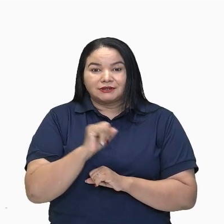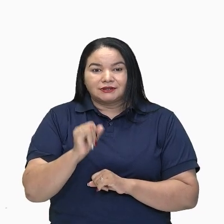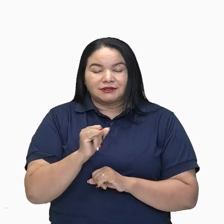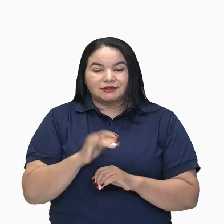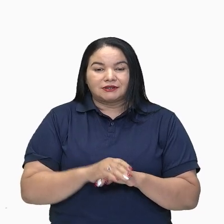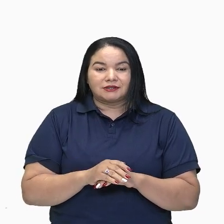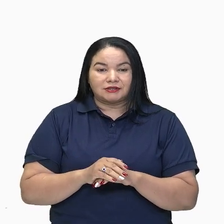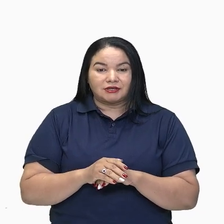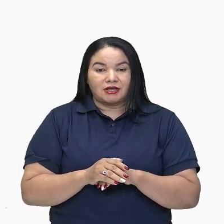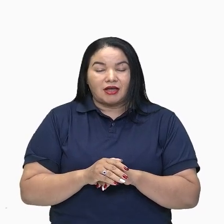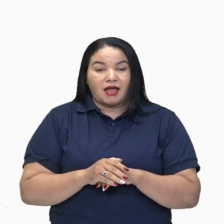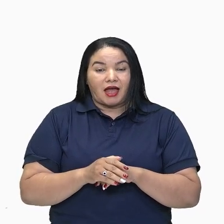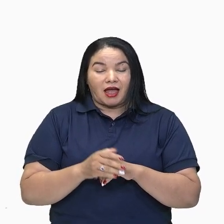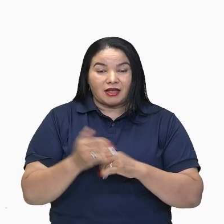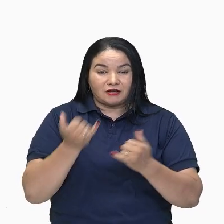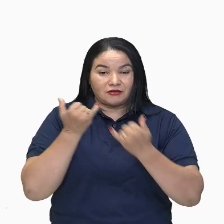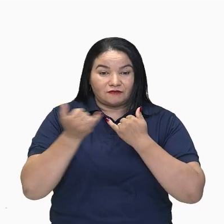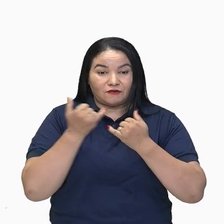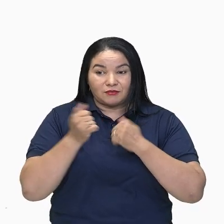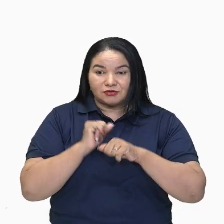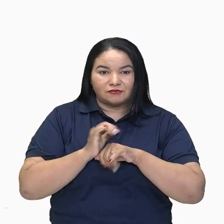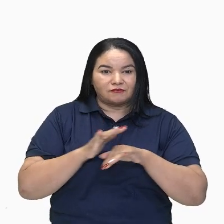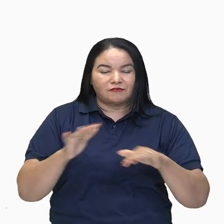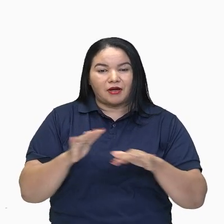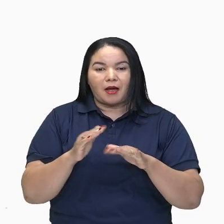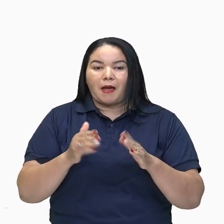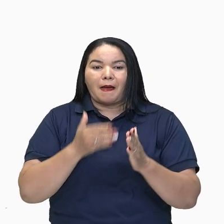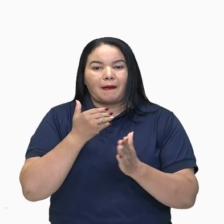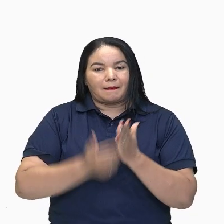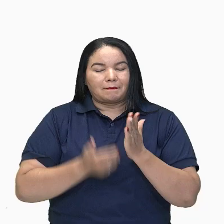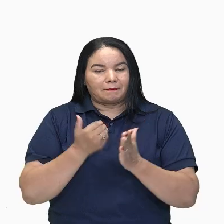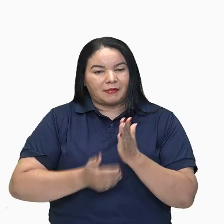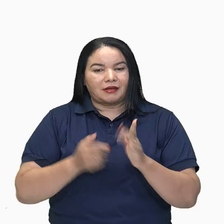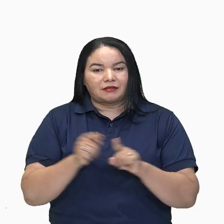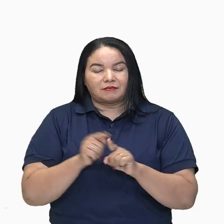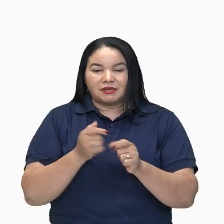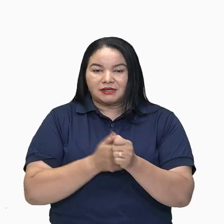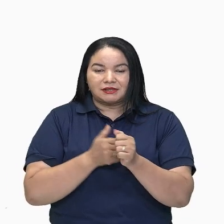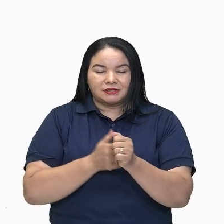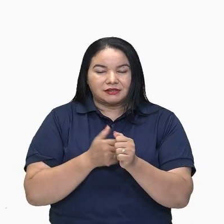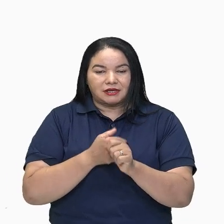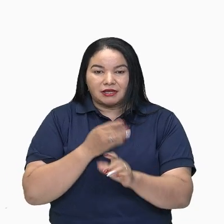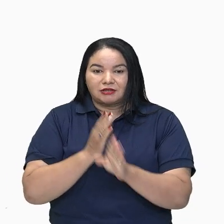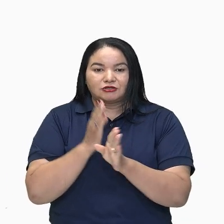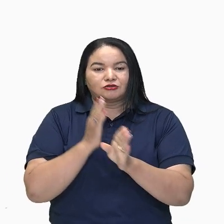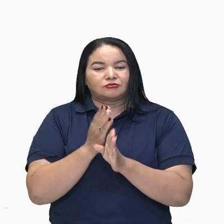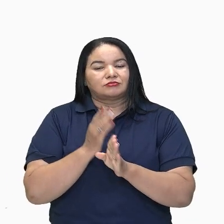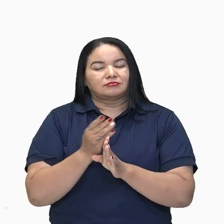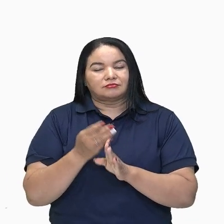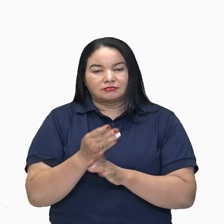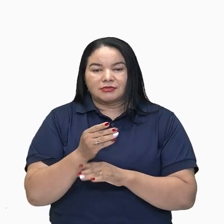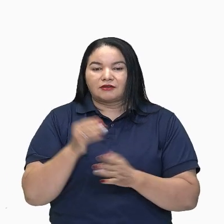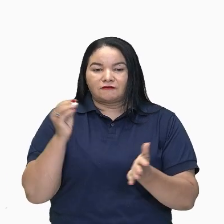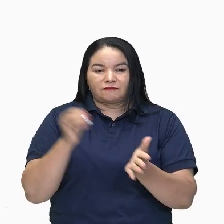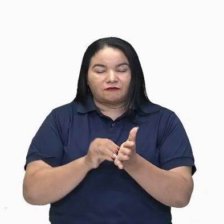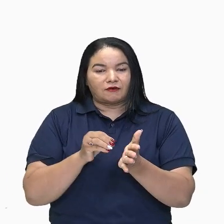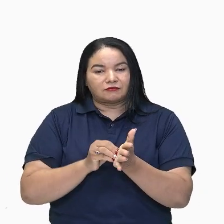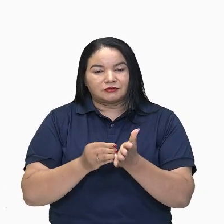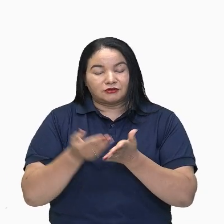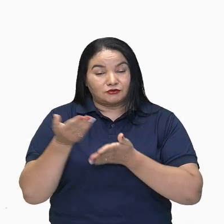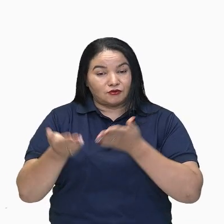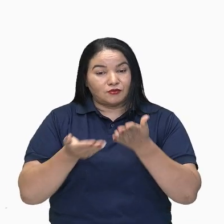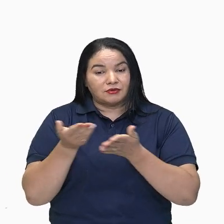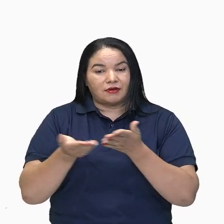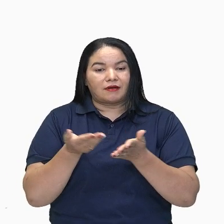as contas do usuário que utilizam aquela mesma senha ficam vulneráveis. E isso demonstra uma falta de cuidado